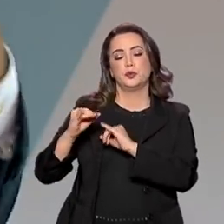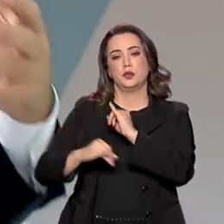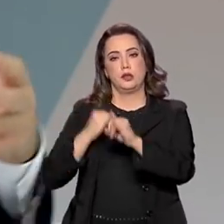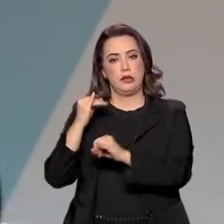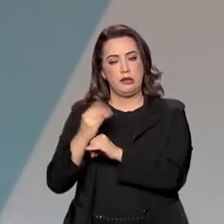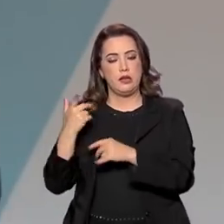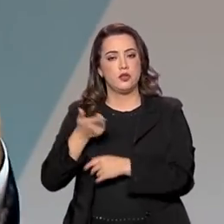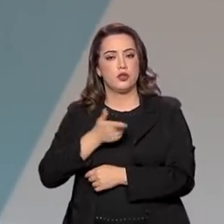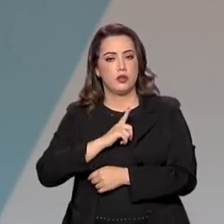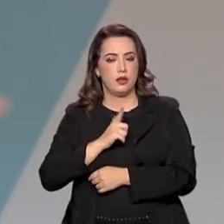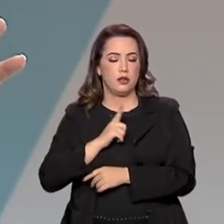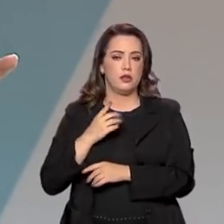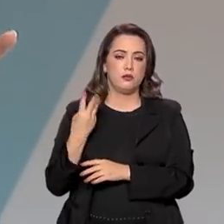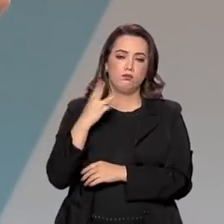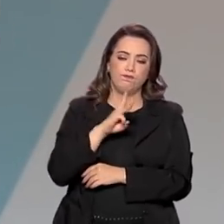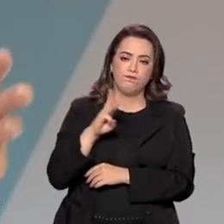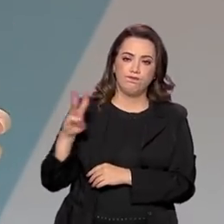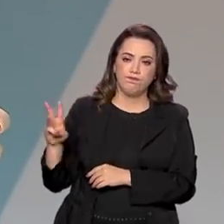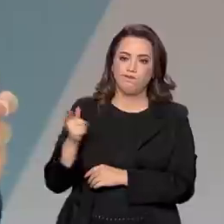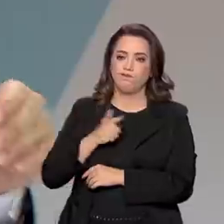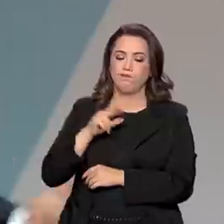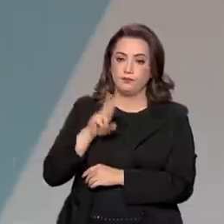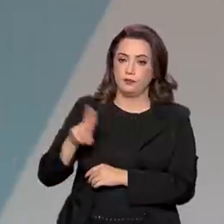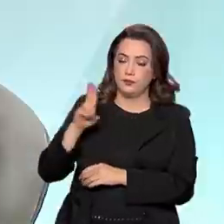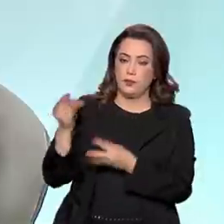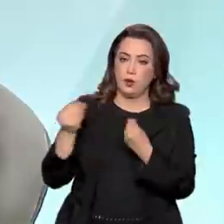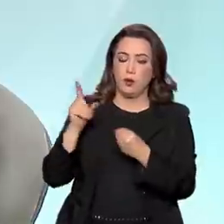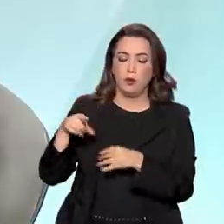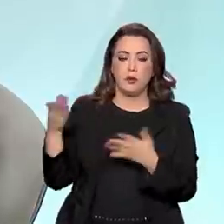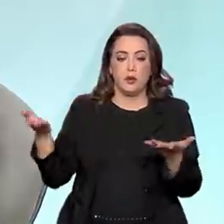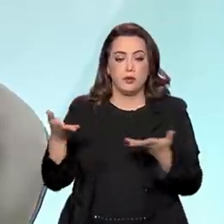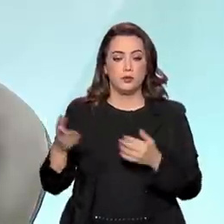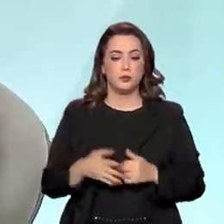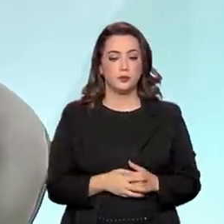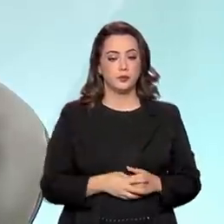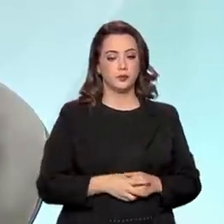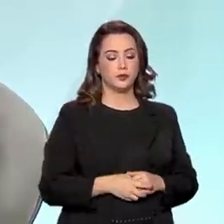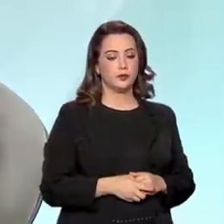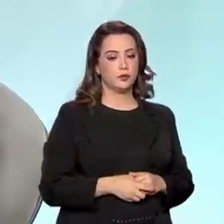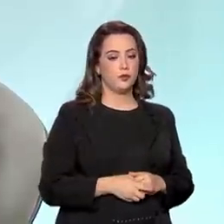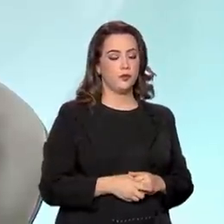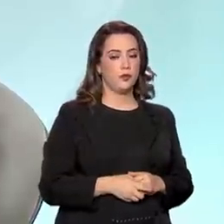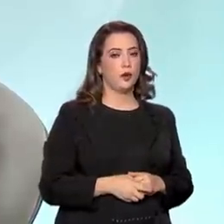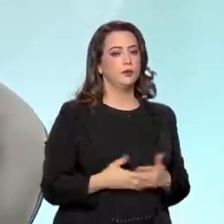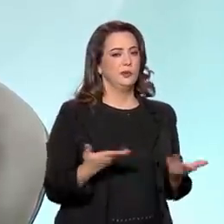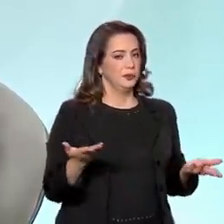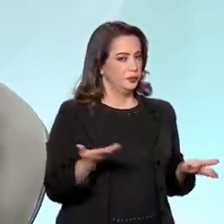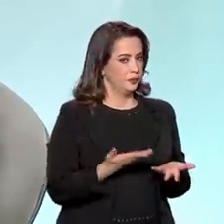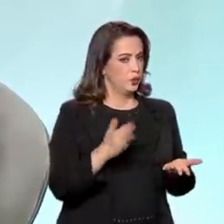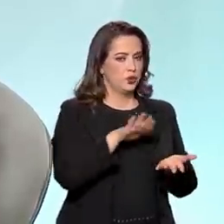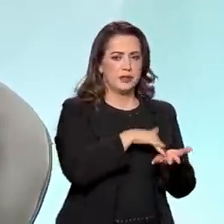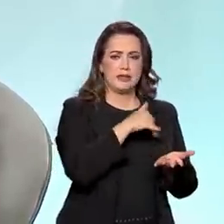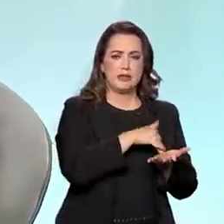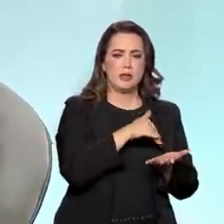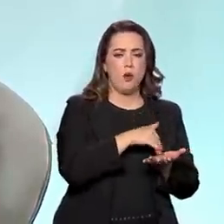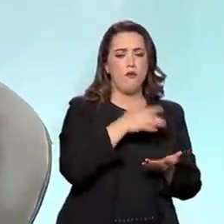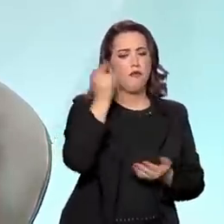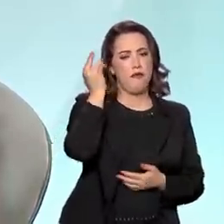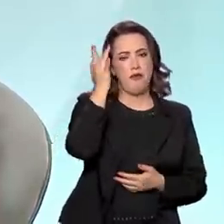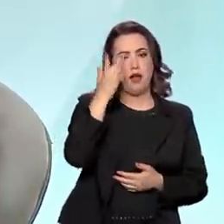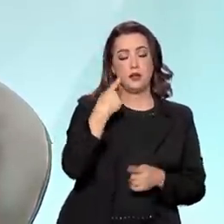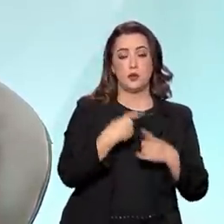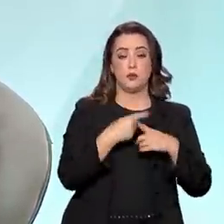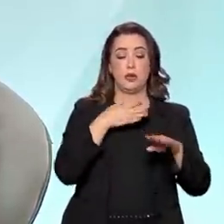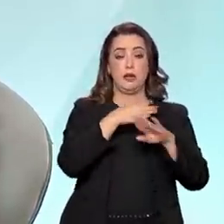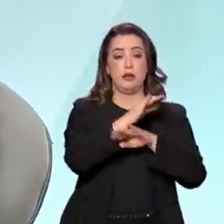internet com essa digitalização como é que funciona hoje o olho e também então é extremamente fácil de ser realizado por que a gente